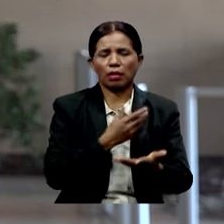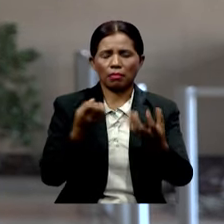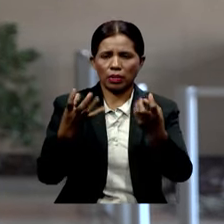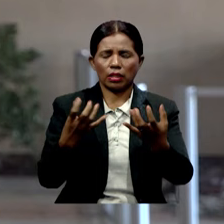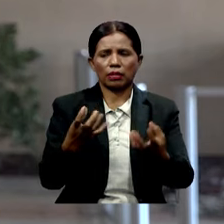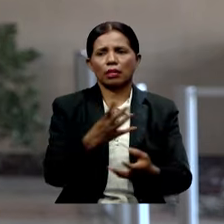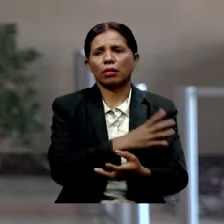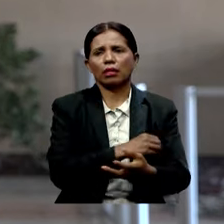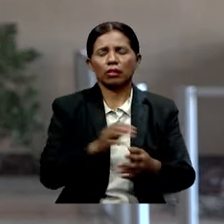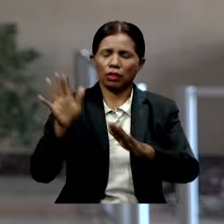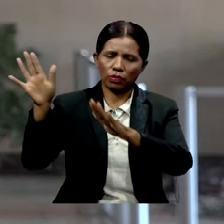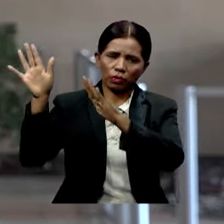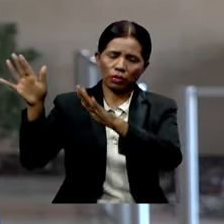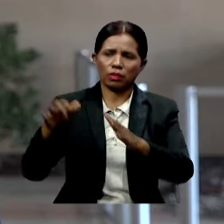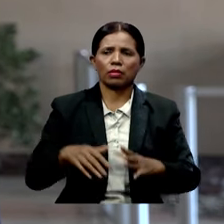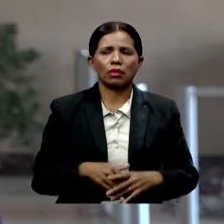Barak Liu, e a forró,